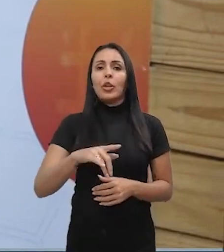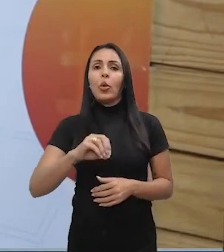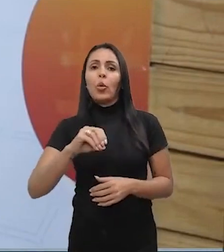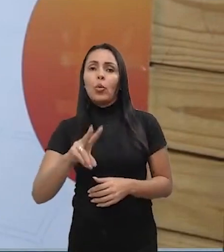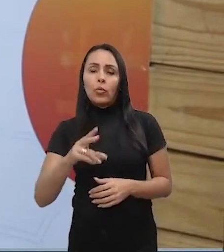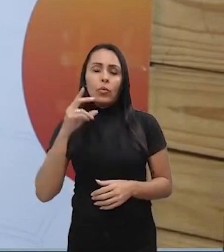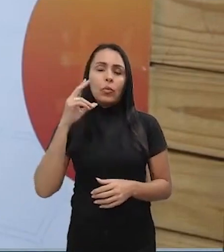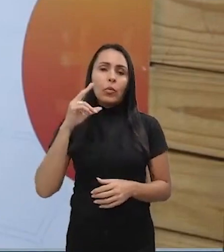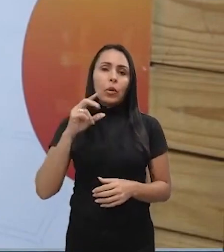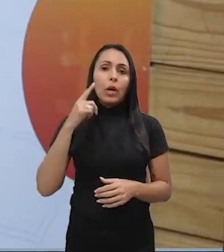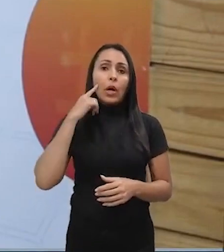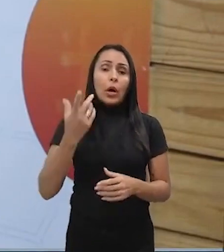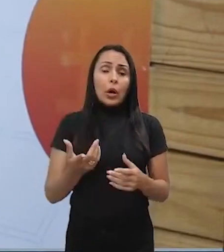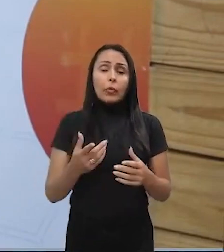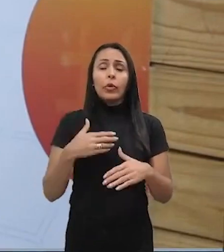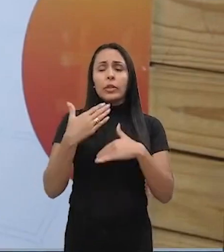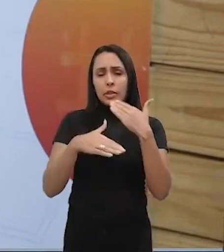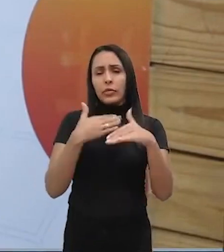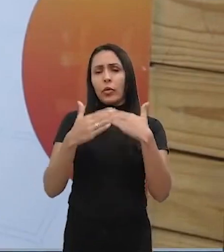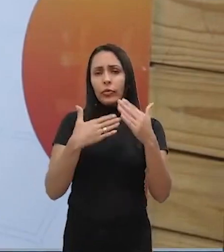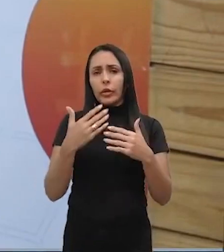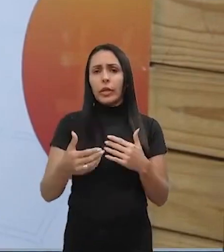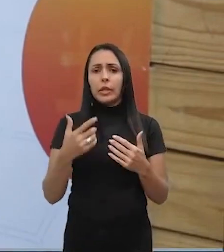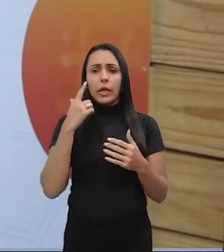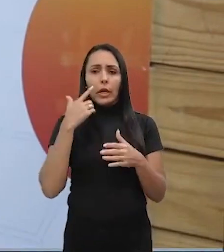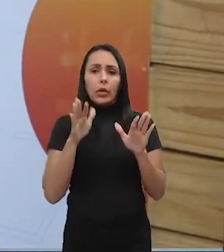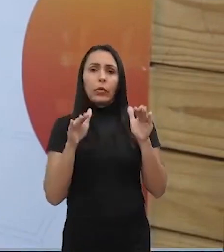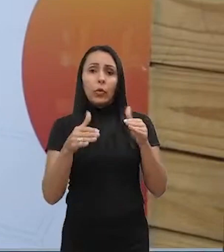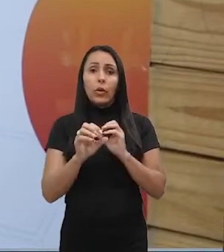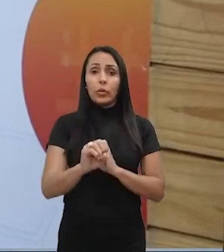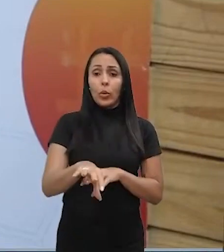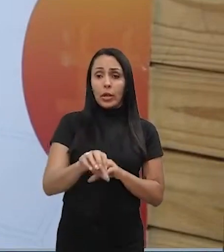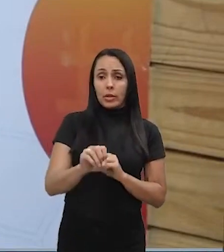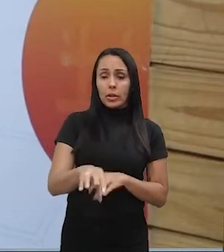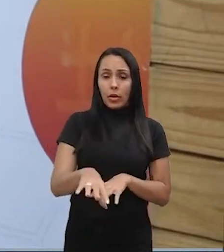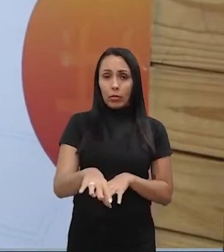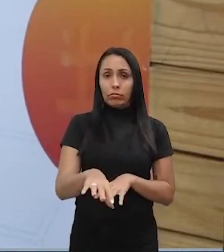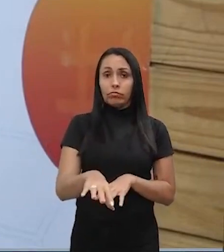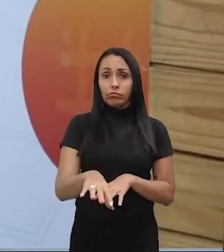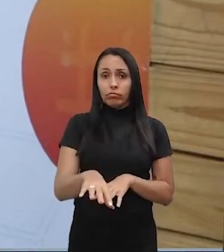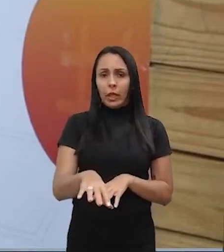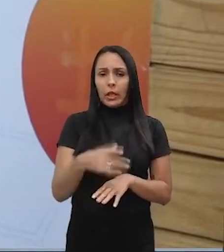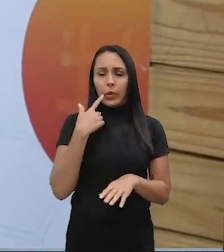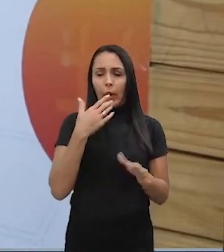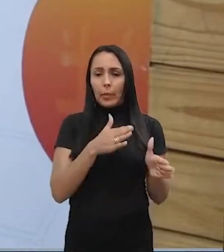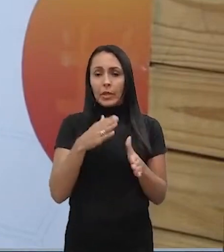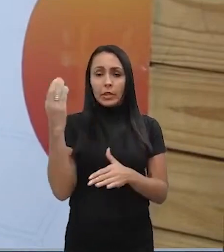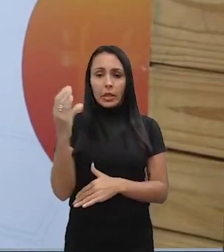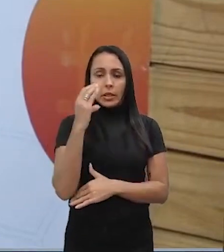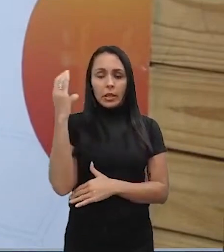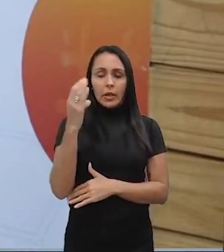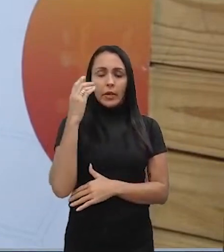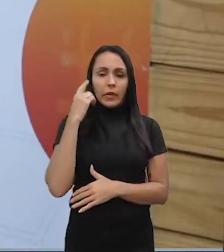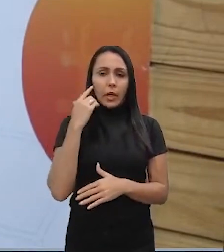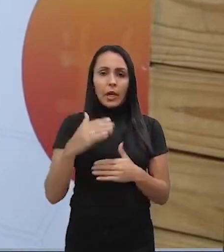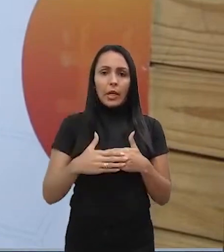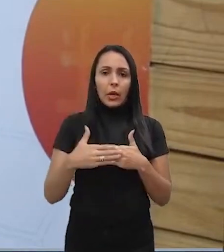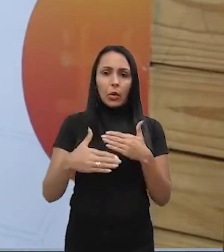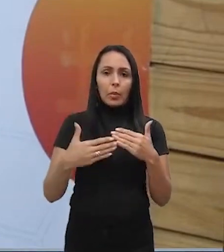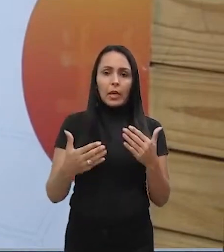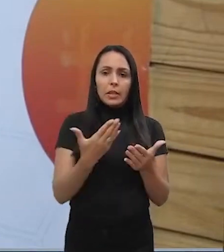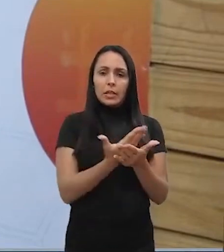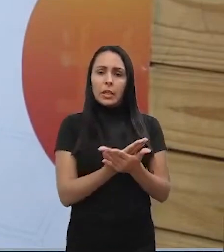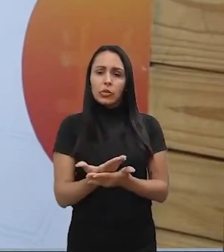foi desenvolvida por Henrique Fayol e o foco é a educação, ou seja, a parte científica. É quando a administração ela começa a ser